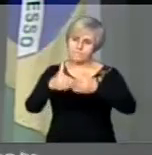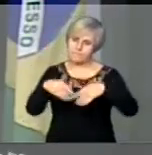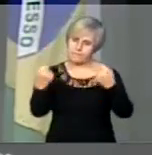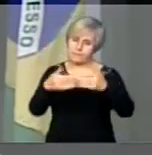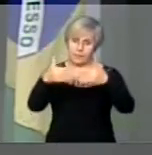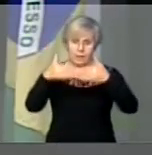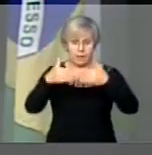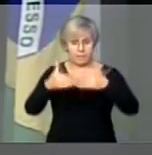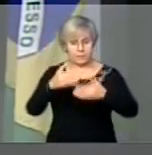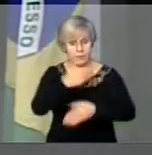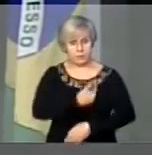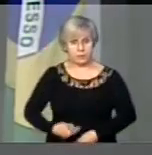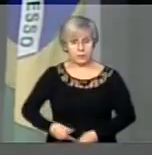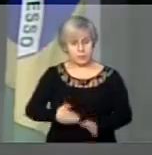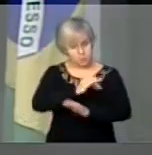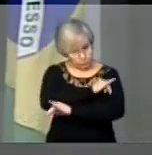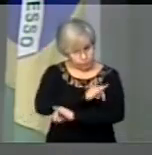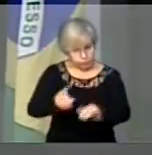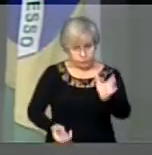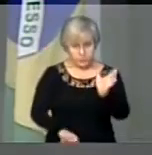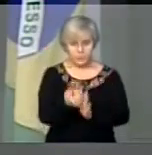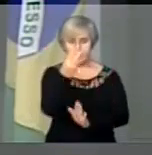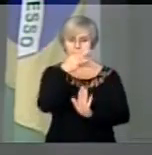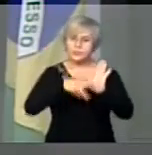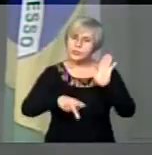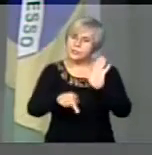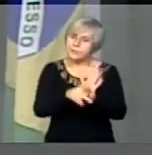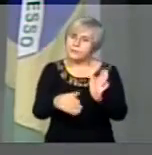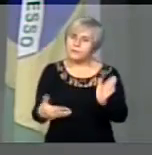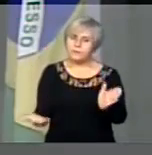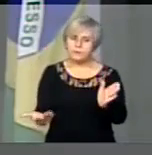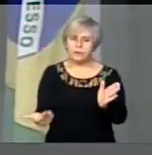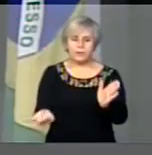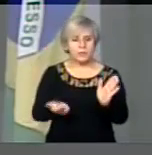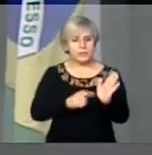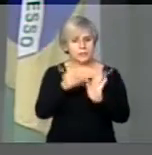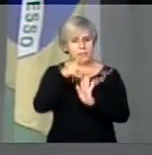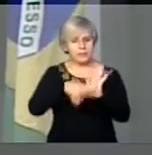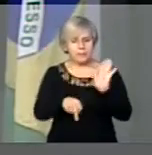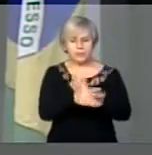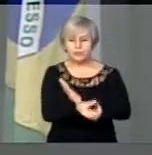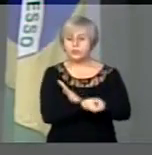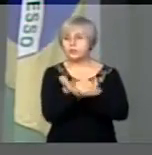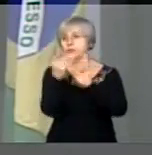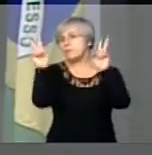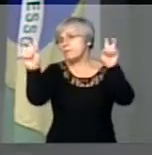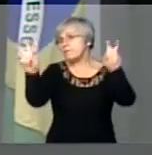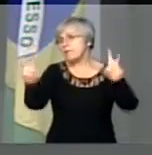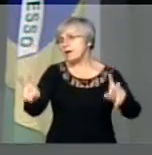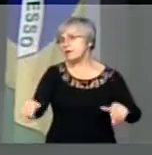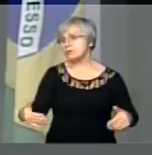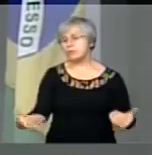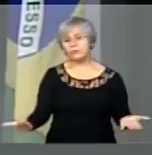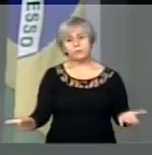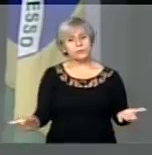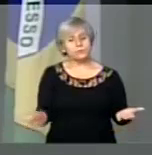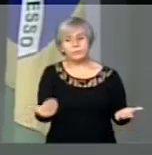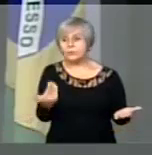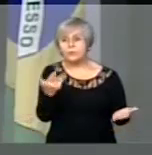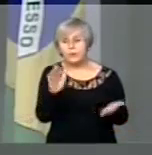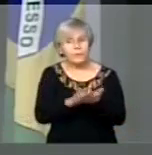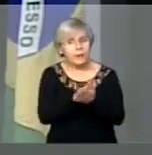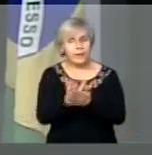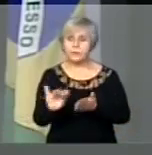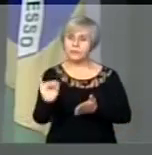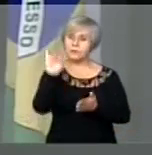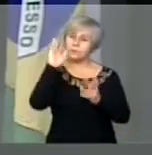que edite uma medida provisória. Nós escutamos medida provisória sobre tantos assuntos que não têm a relevância